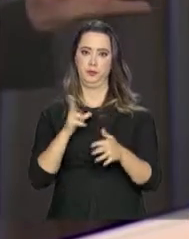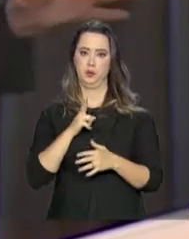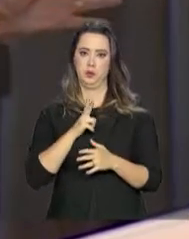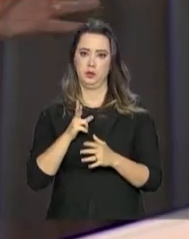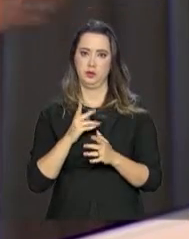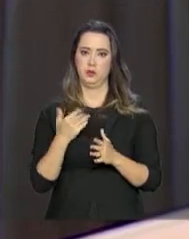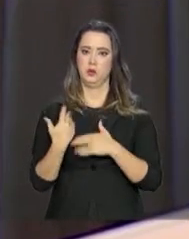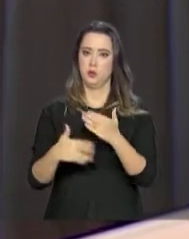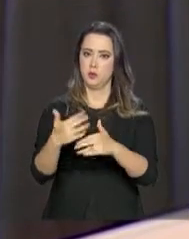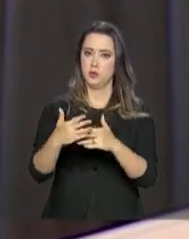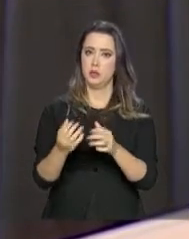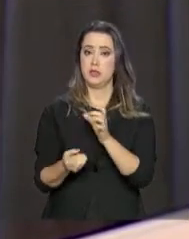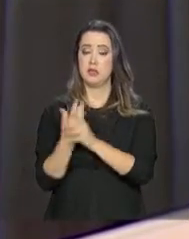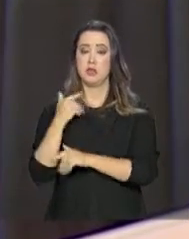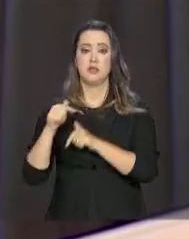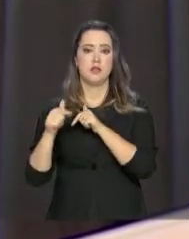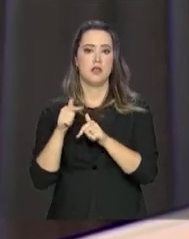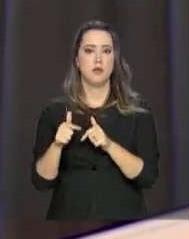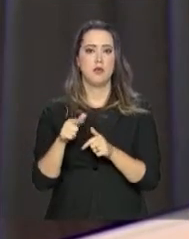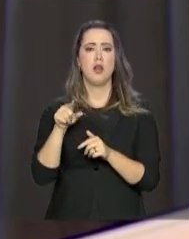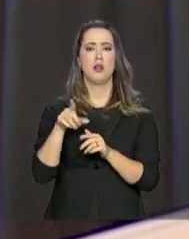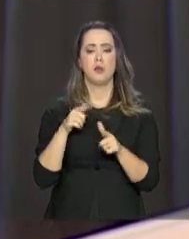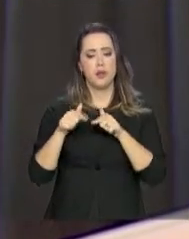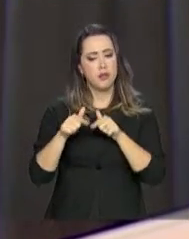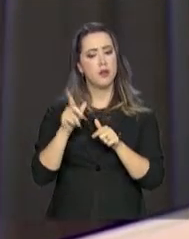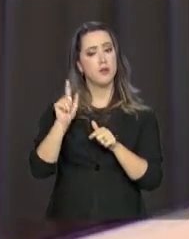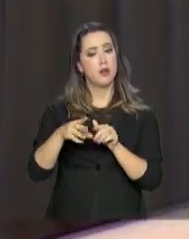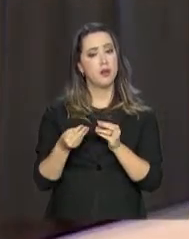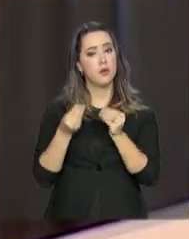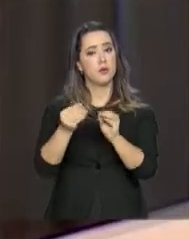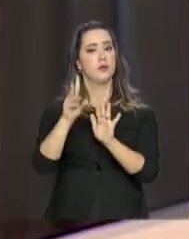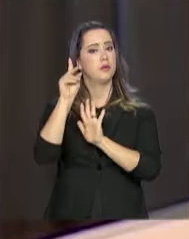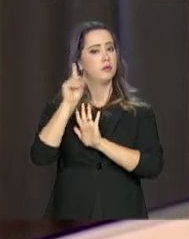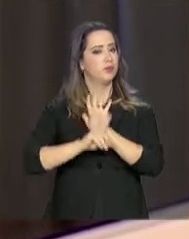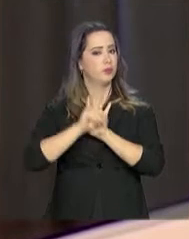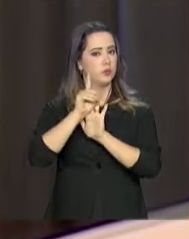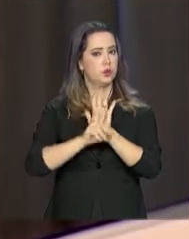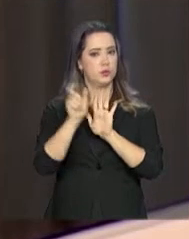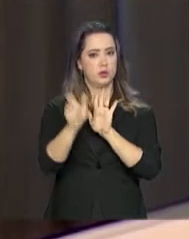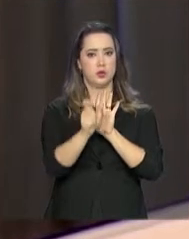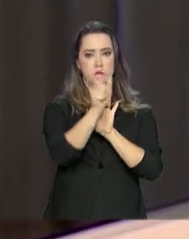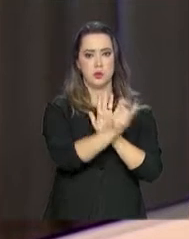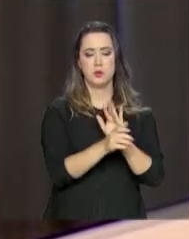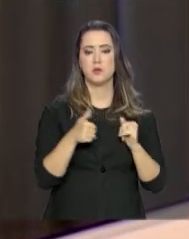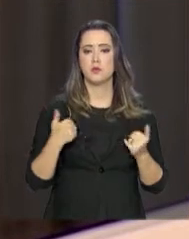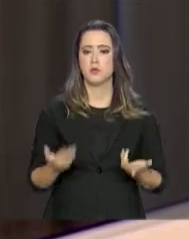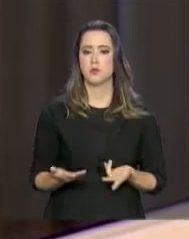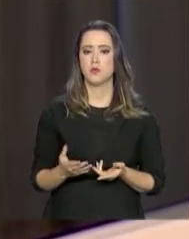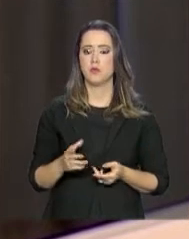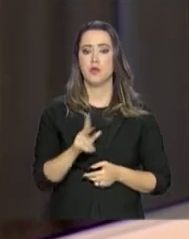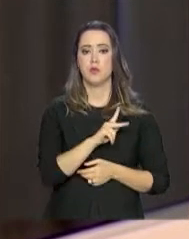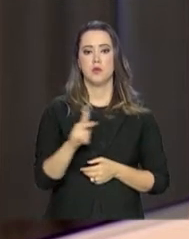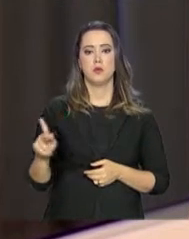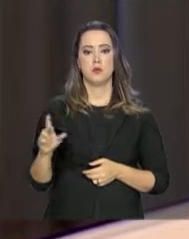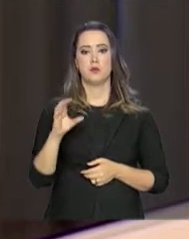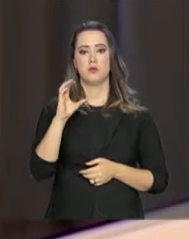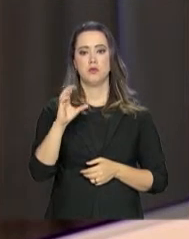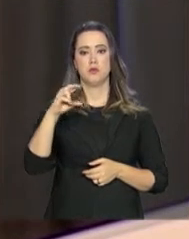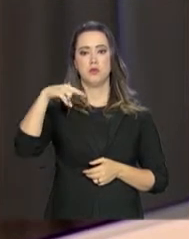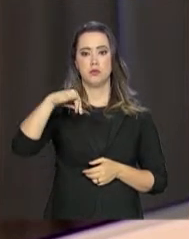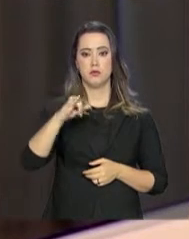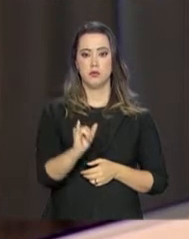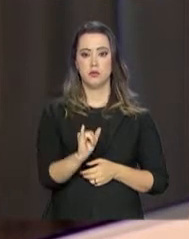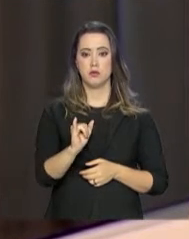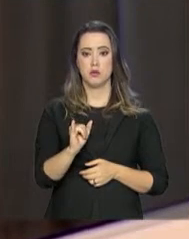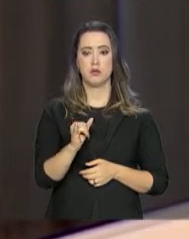emprego porque o emprego o que mais dá dignidade da pessoa humana o presidente da cnc destacou a importância da indústria para